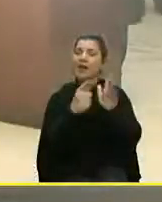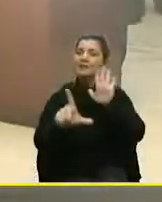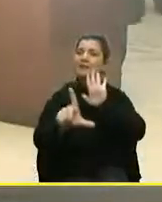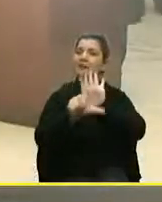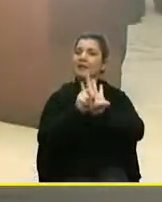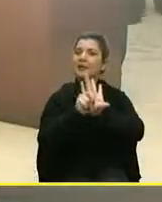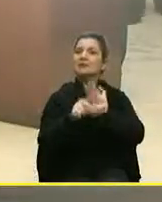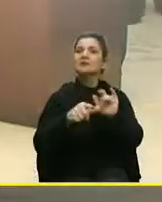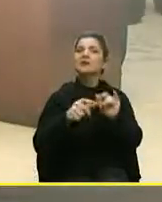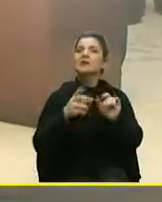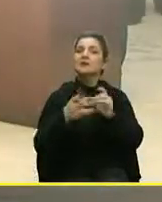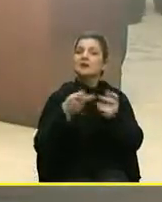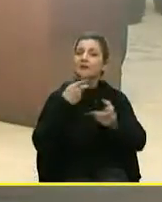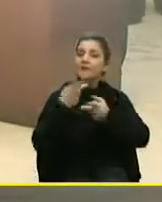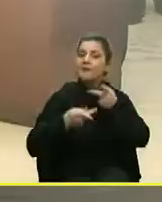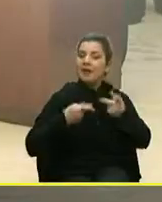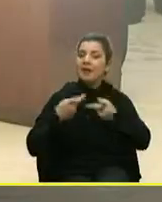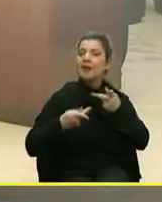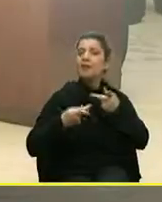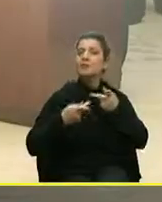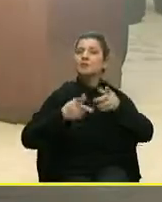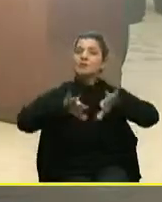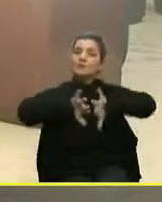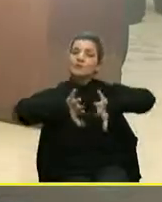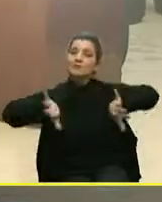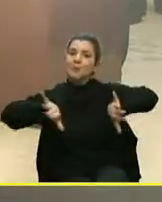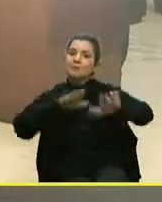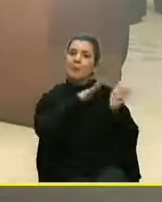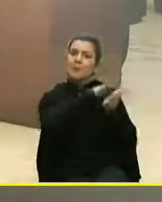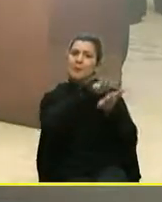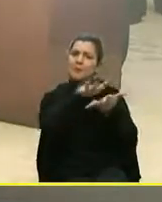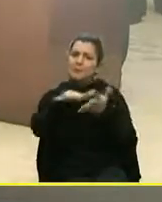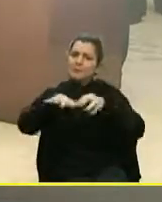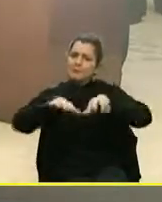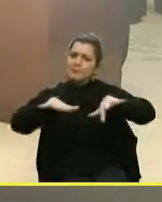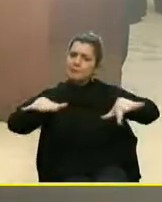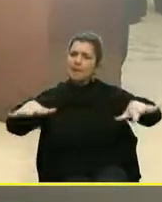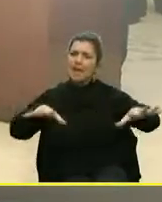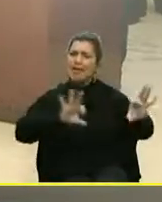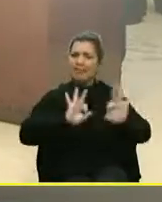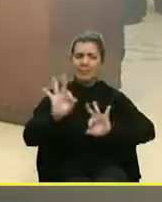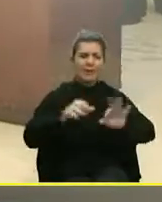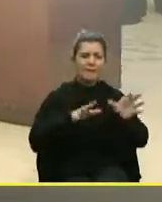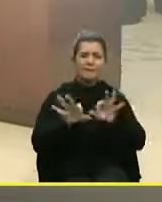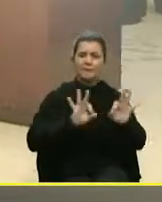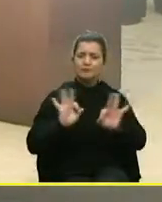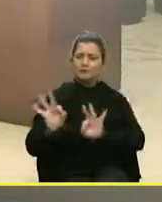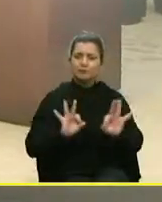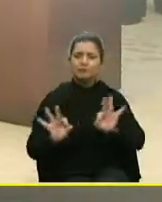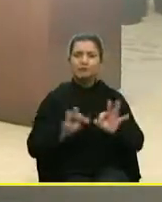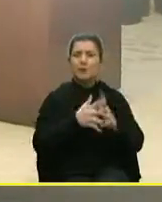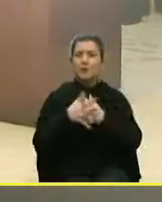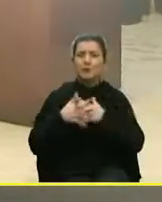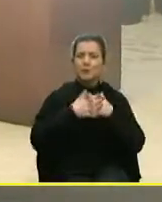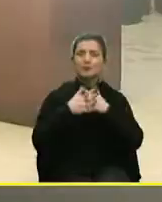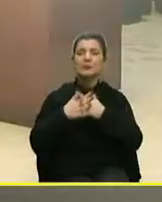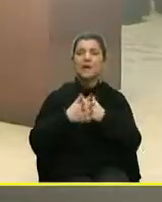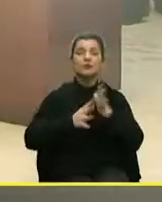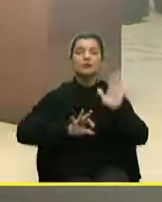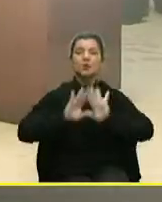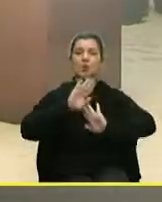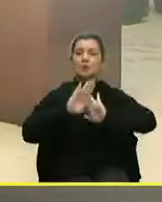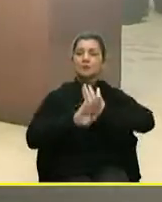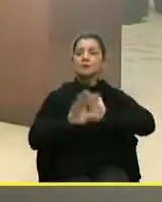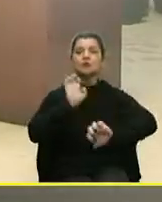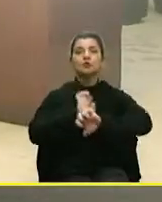que tratam disso que são absolutamente separadas espalhadas esparsas desorganizadas no ordenamento jurídico do estado